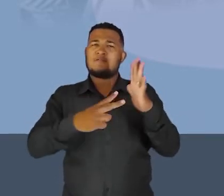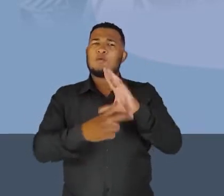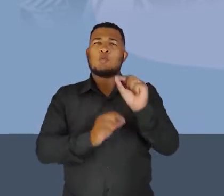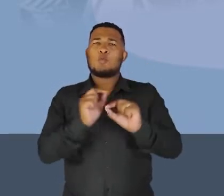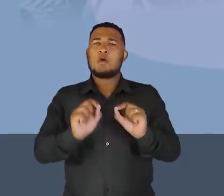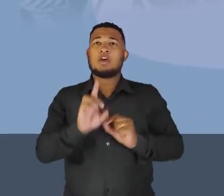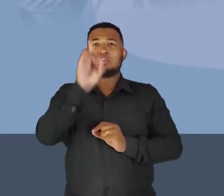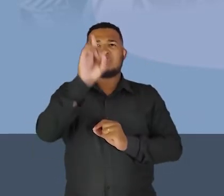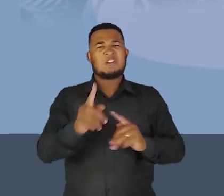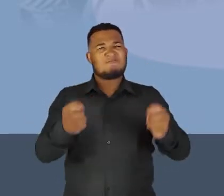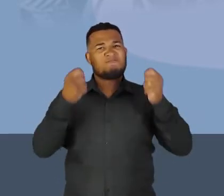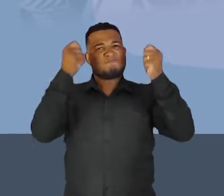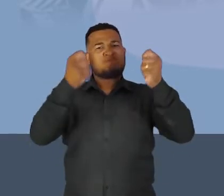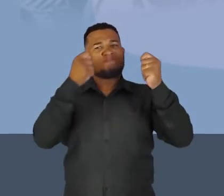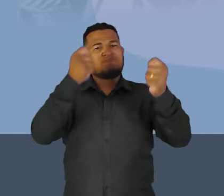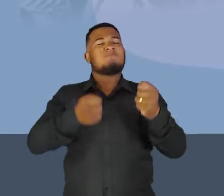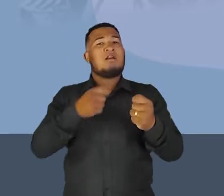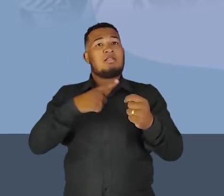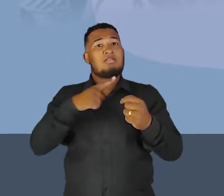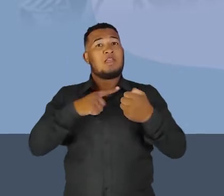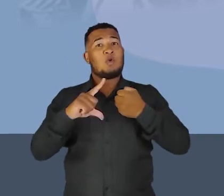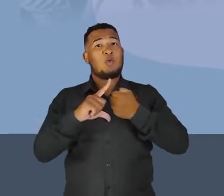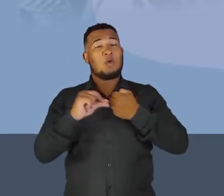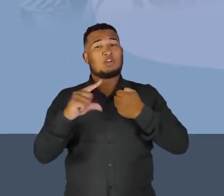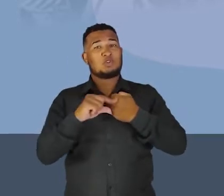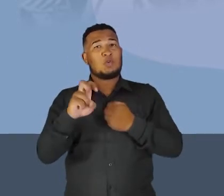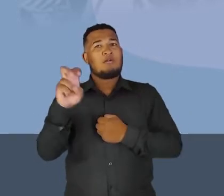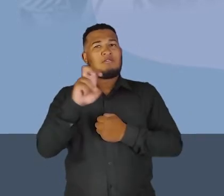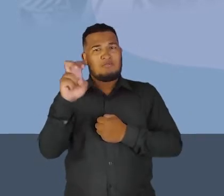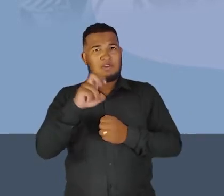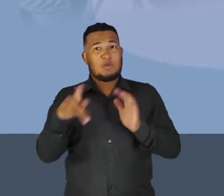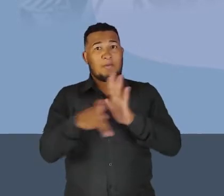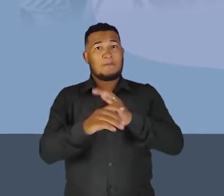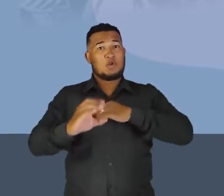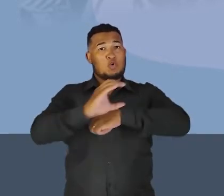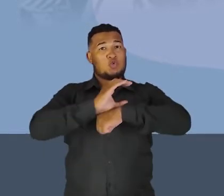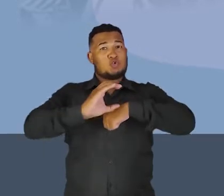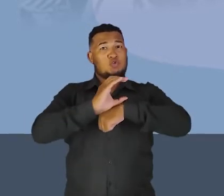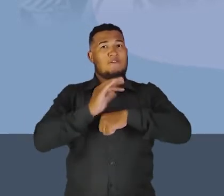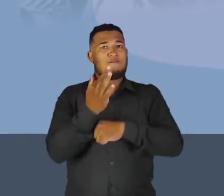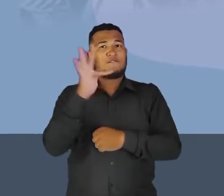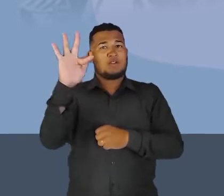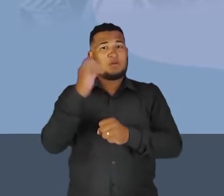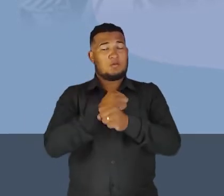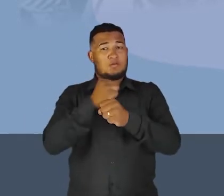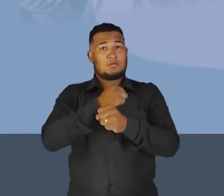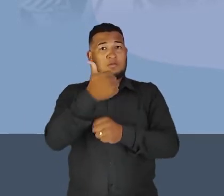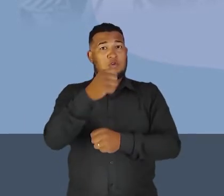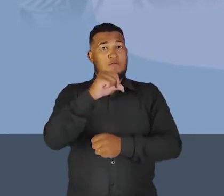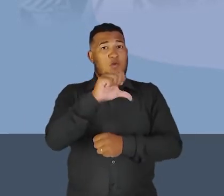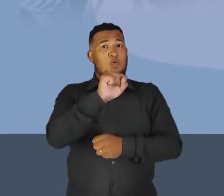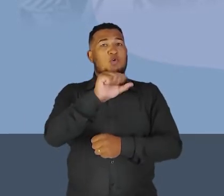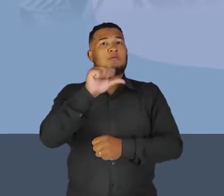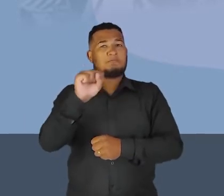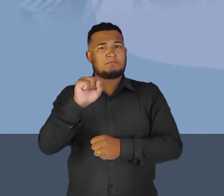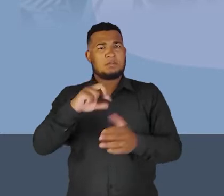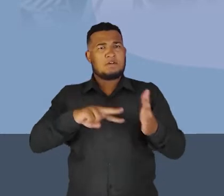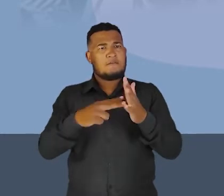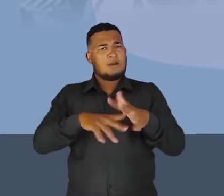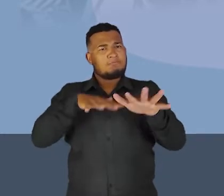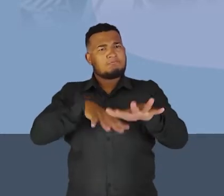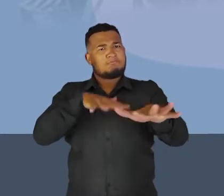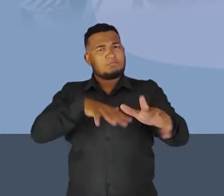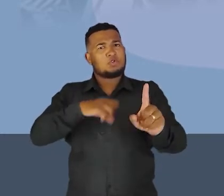é assegurado pelo artigo 5º, né, do inciso 16º da Constituição Federal de 1988. Movimentos sociais